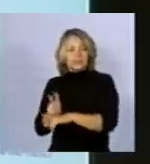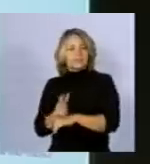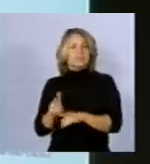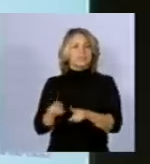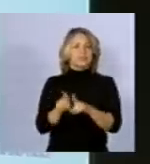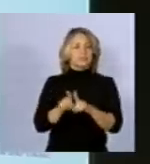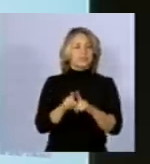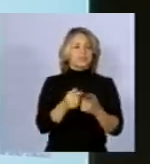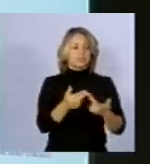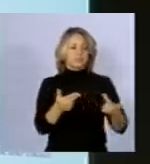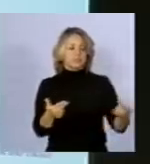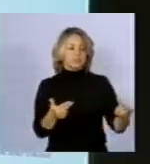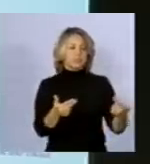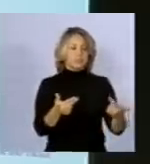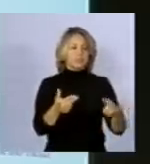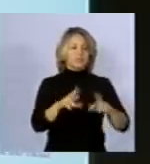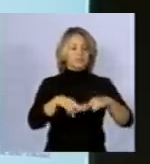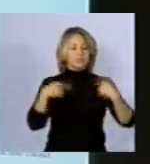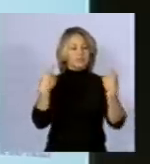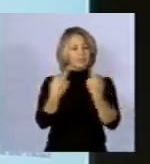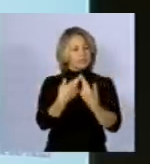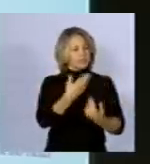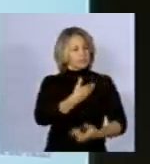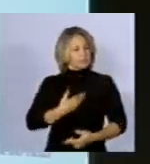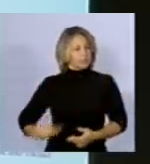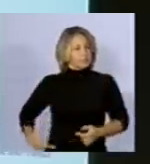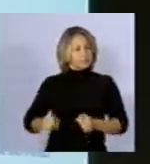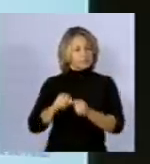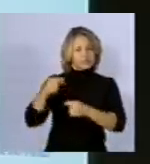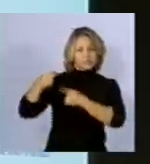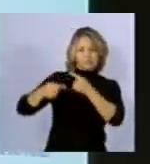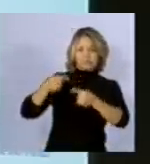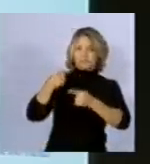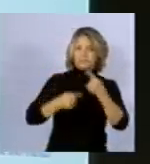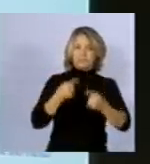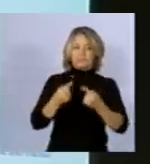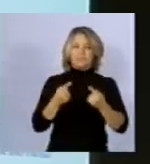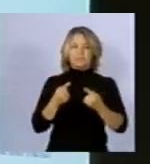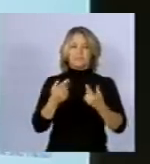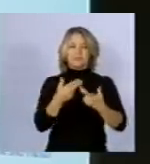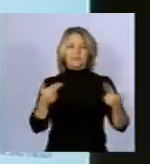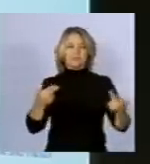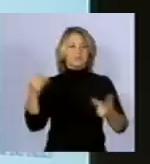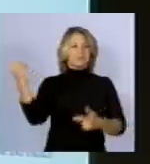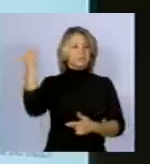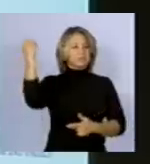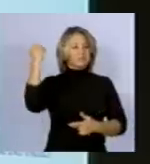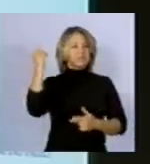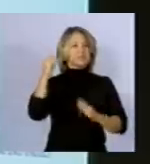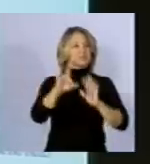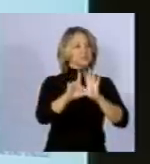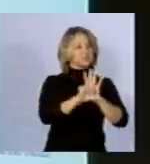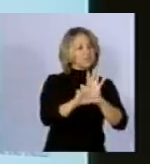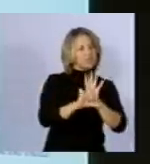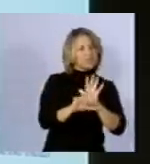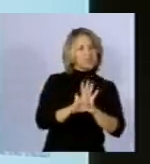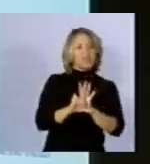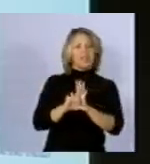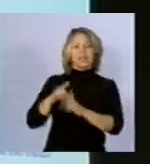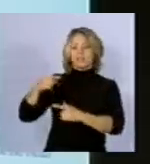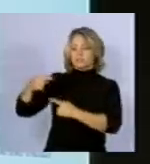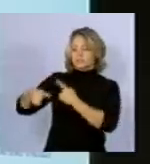desse instrumento da audiência pública para fazer discussões de cunho eh legislativo jurídico